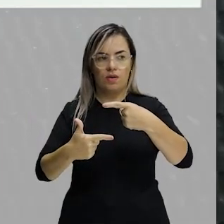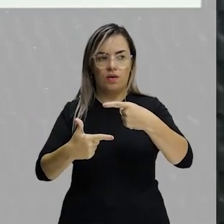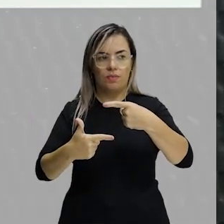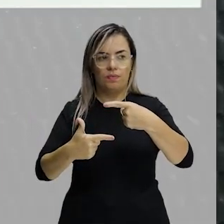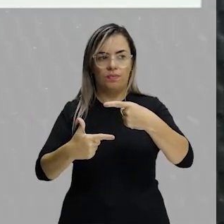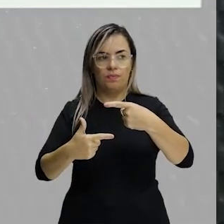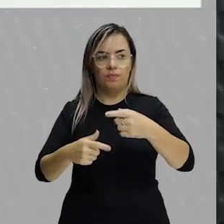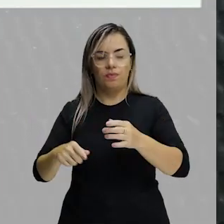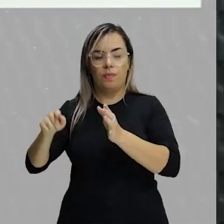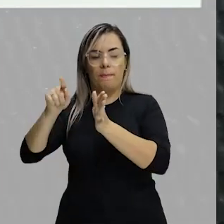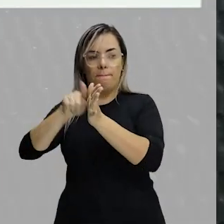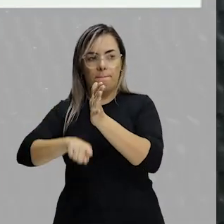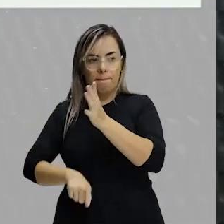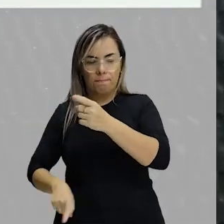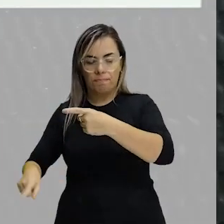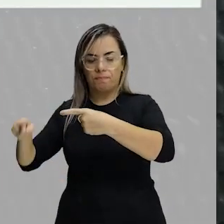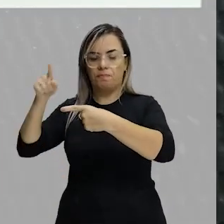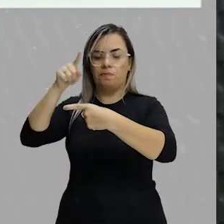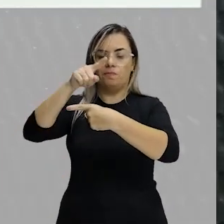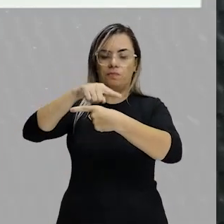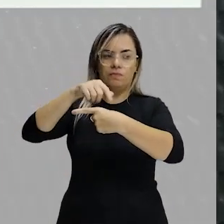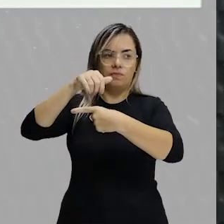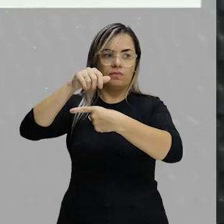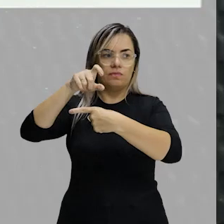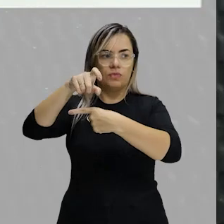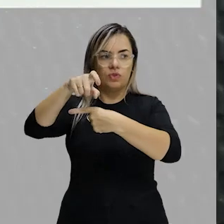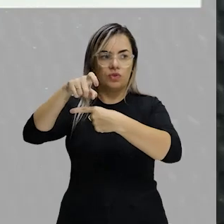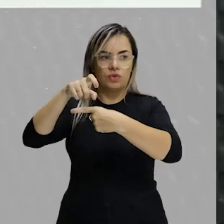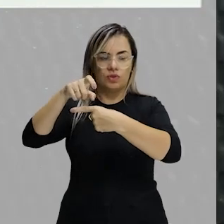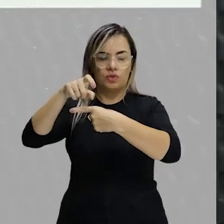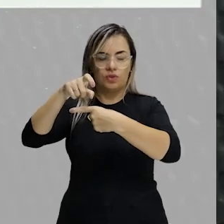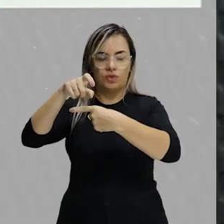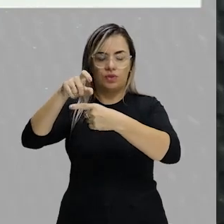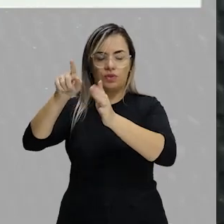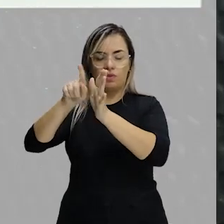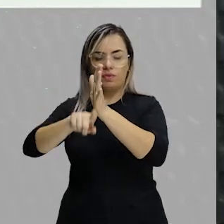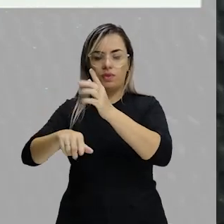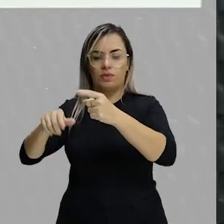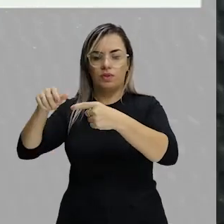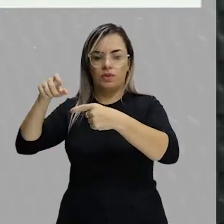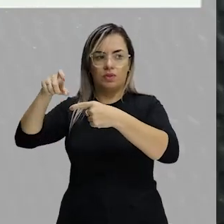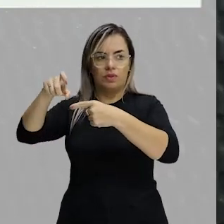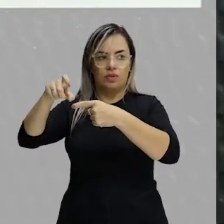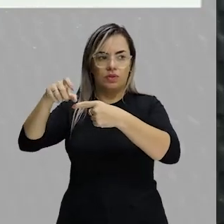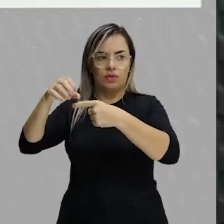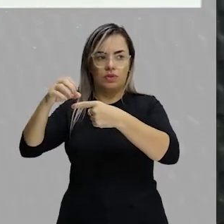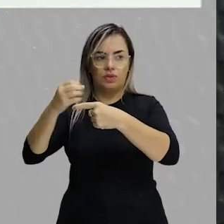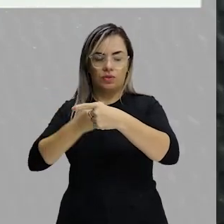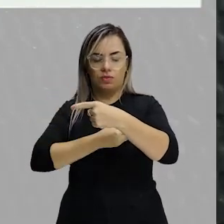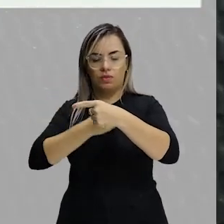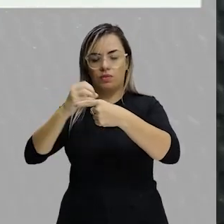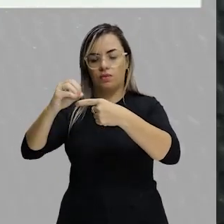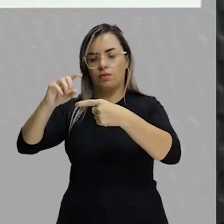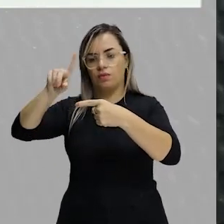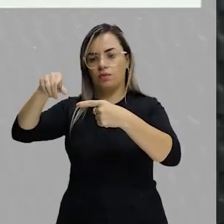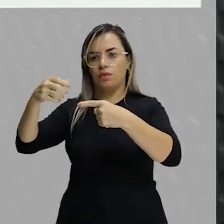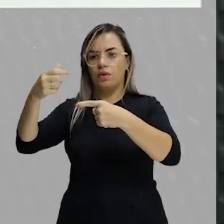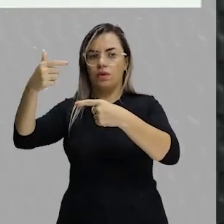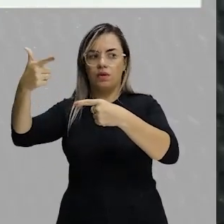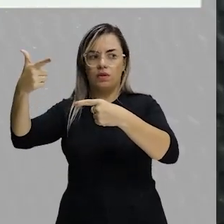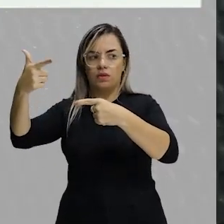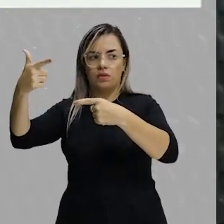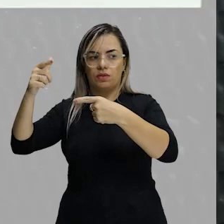x menos x0 ao quadrado sobre b ao quadrado igual a